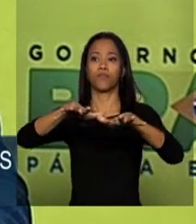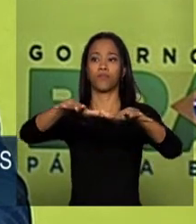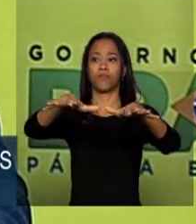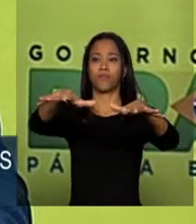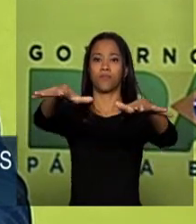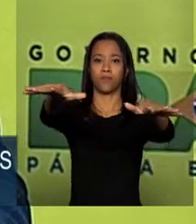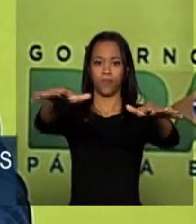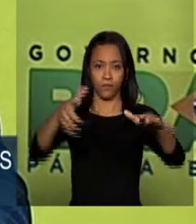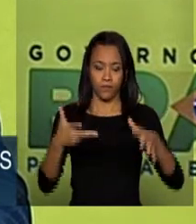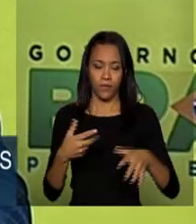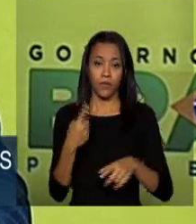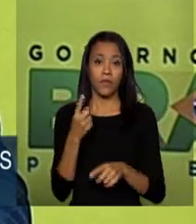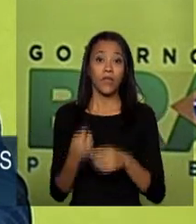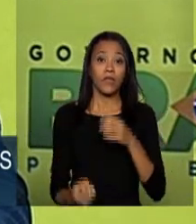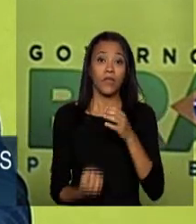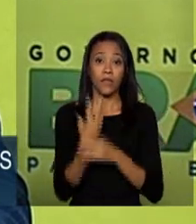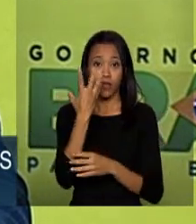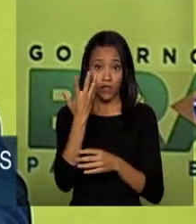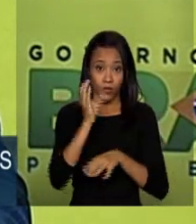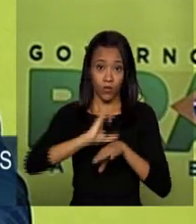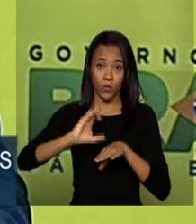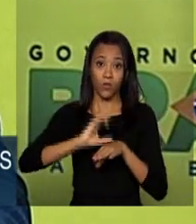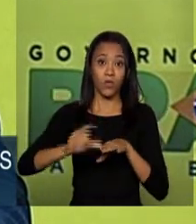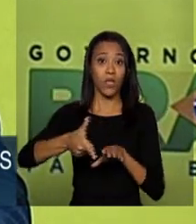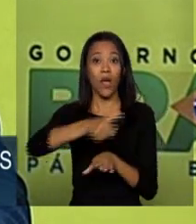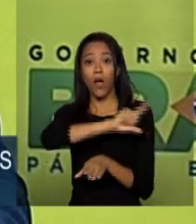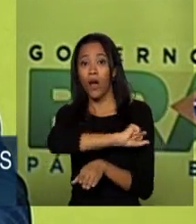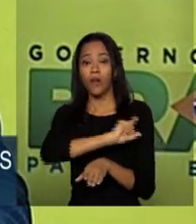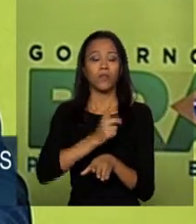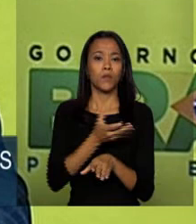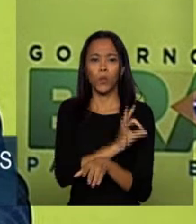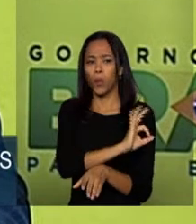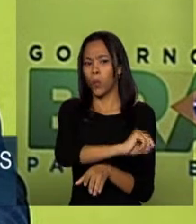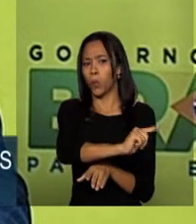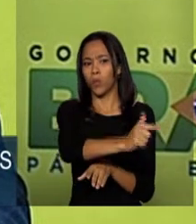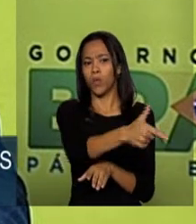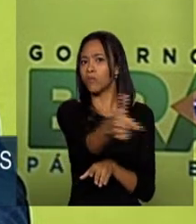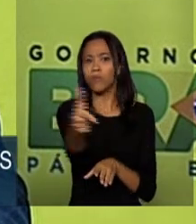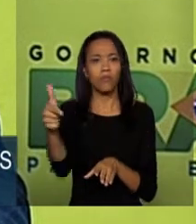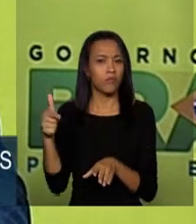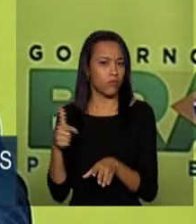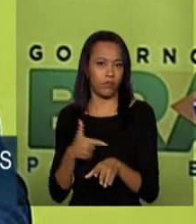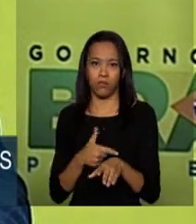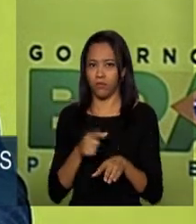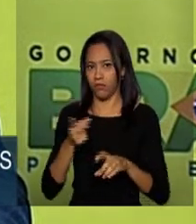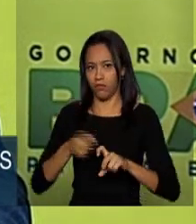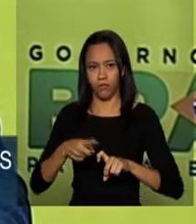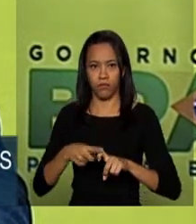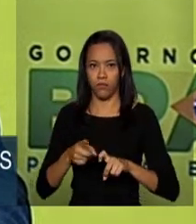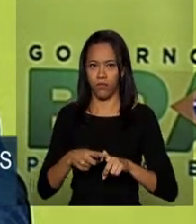de cursos em locais onde antes esses cursos não chegavam, né?